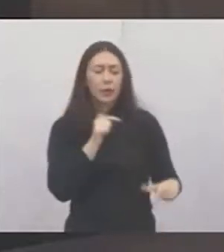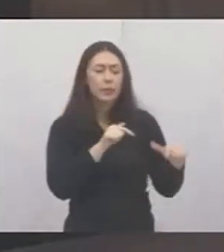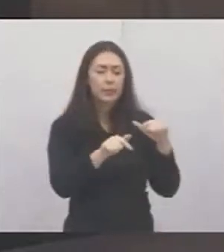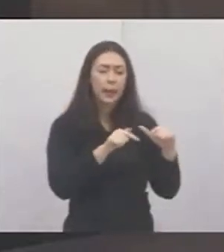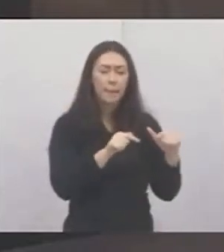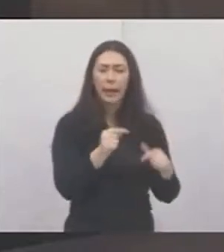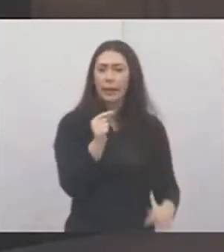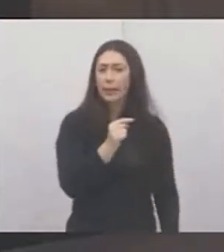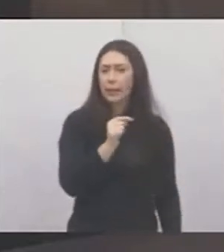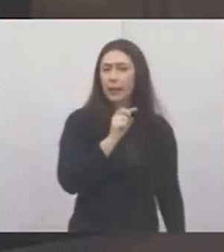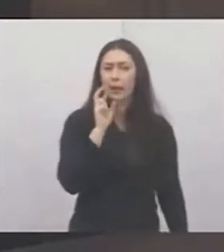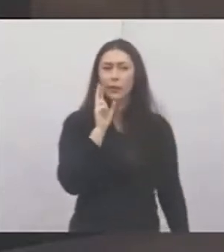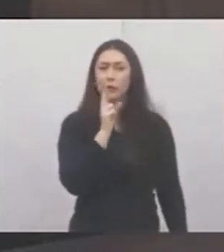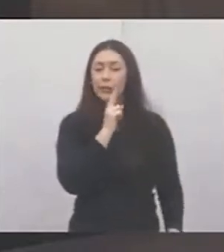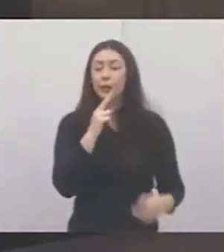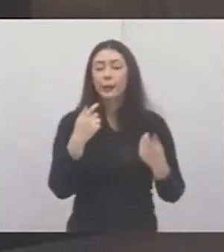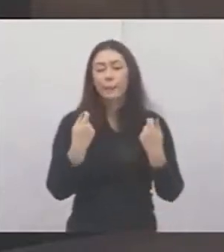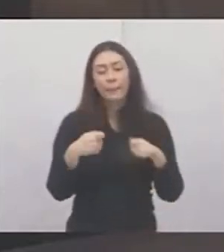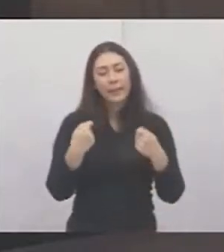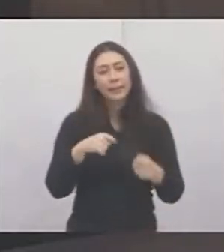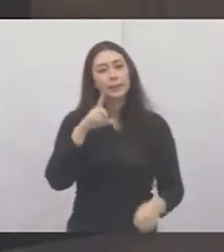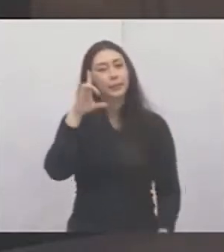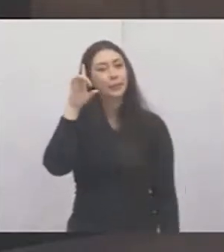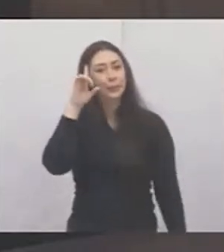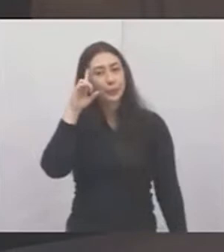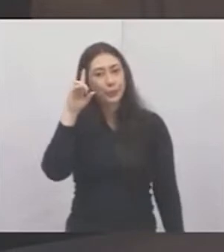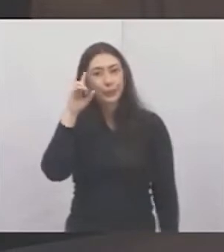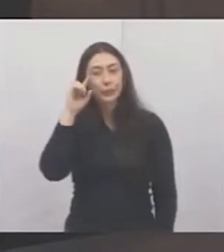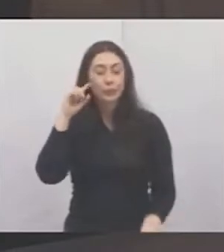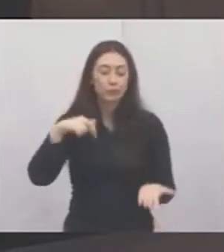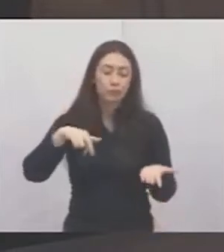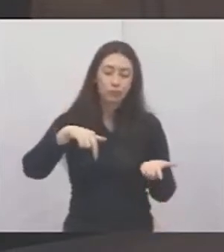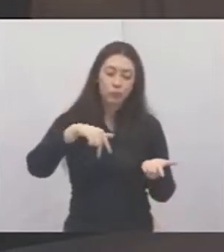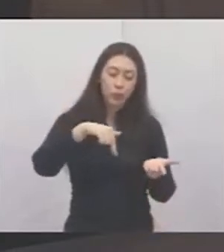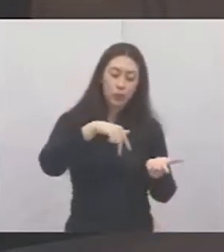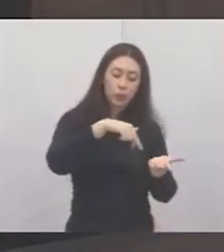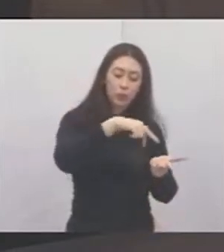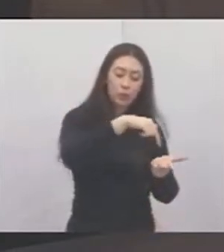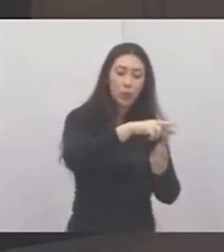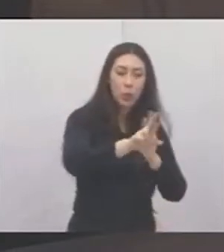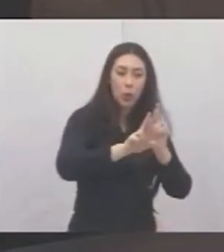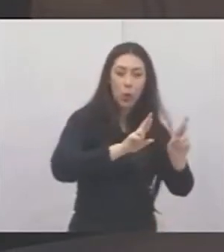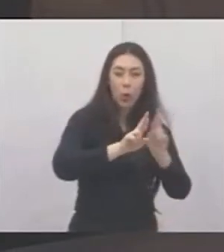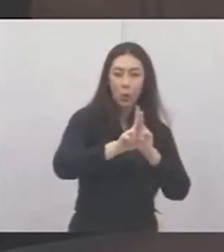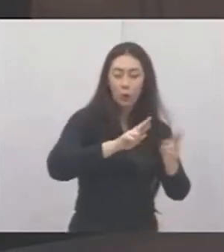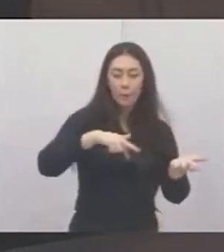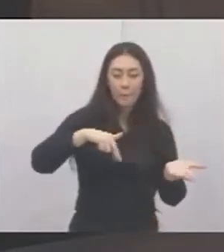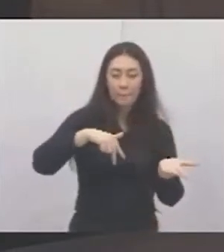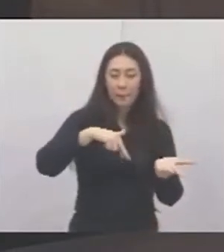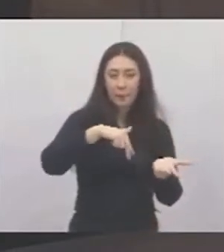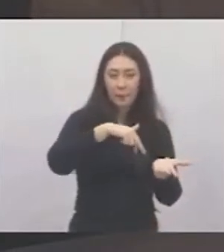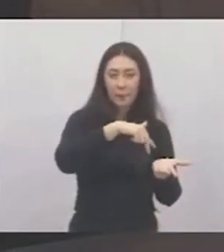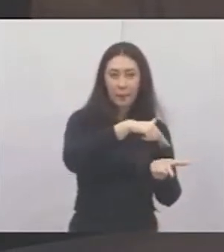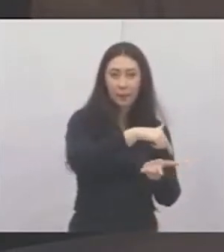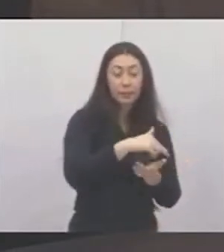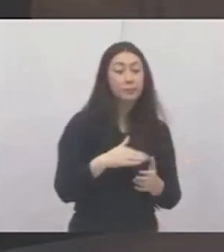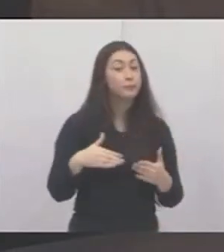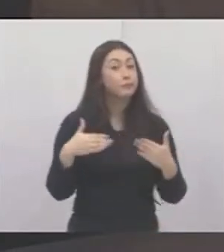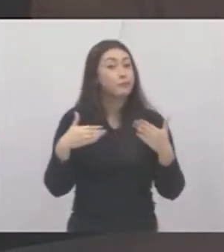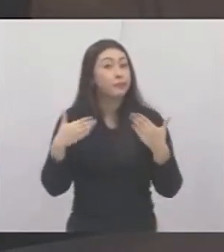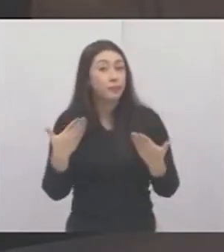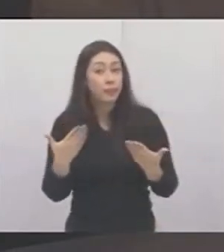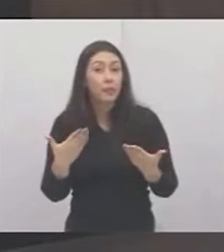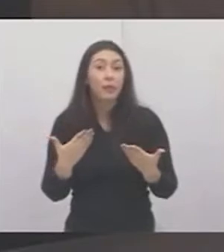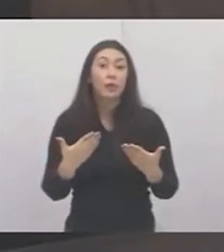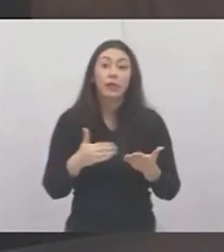atravessa aquela passarela diariamente para pegar ônibus, para ir trabalhar para o lado de São José dos Campos. Então, o que acontece? Estudos